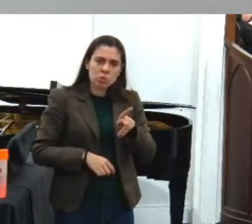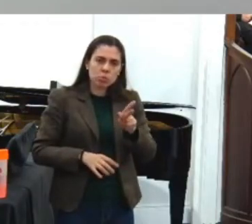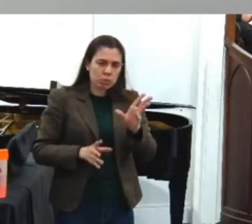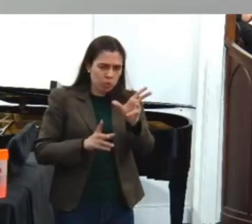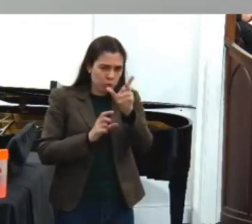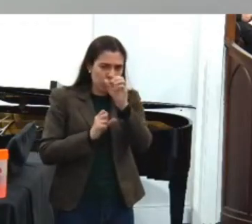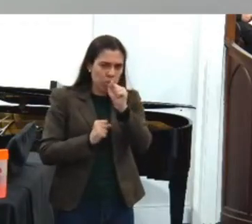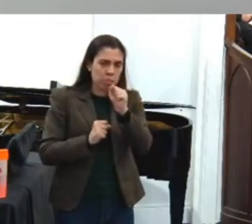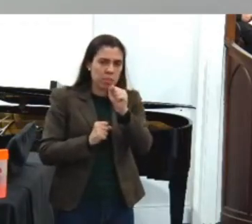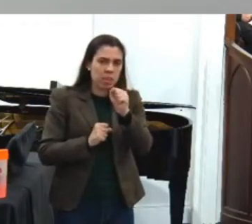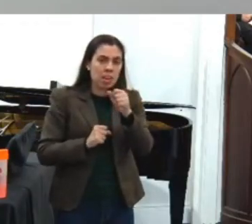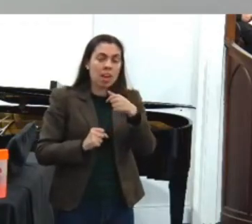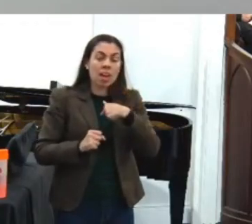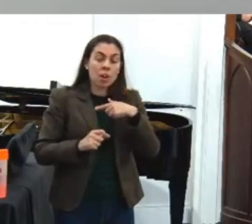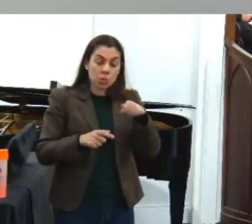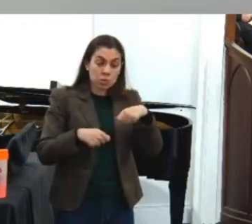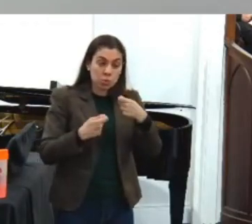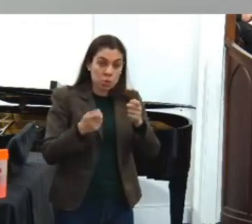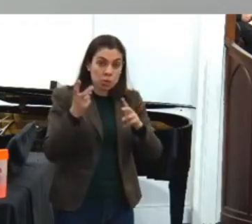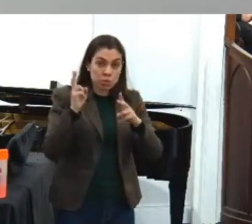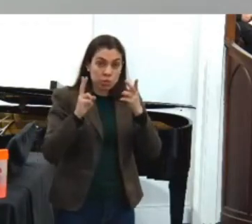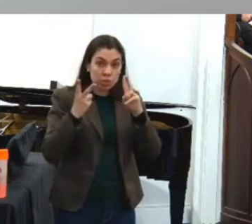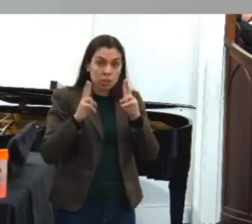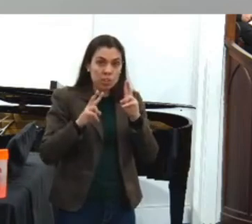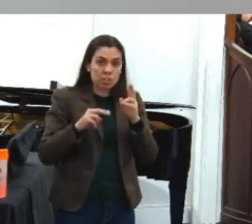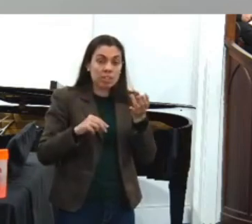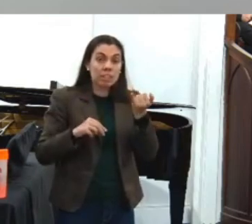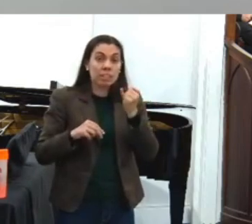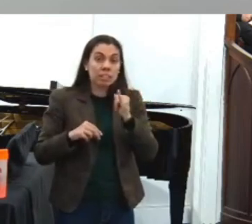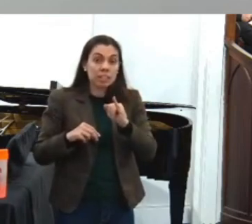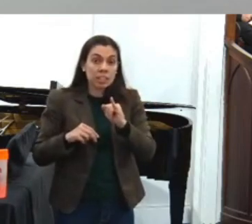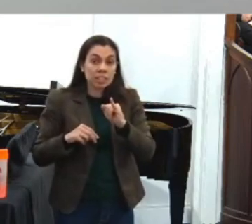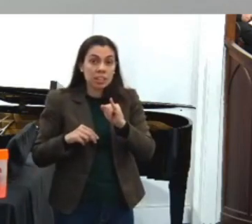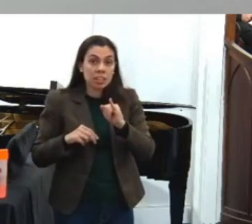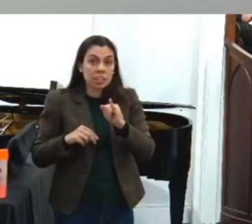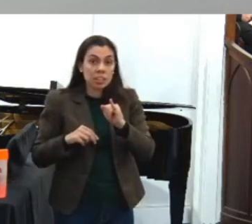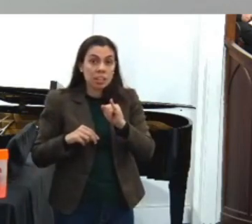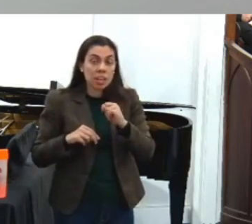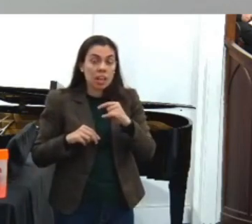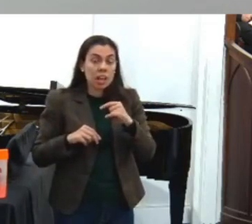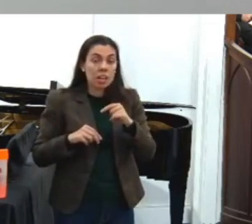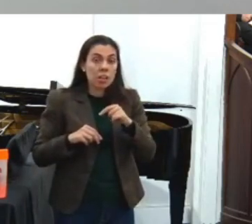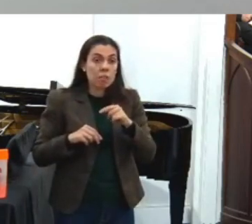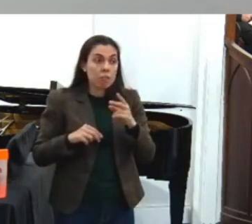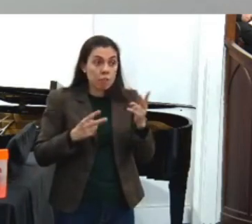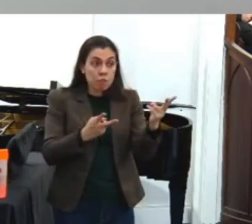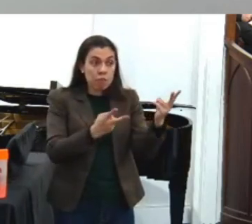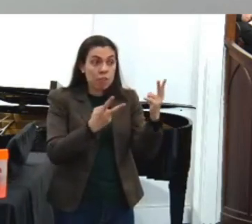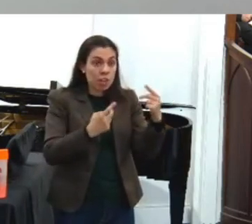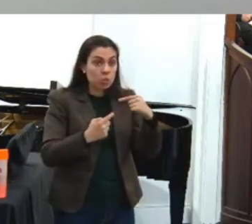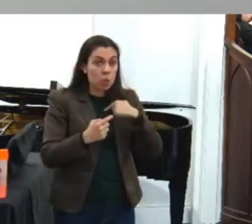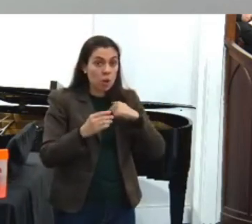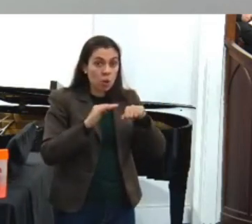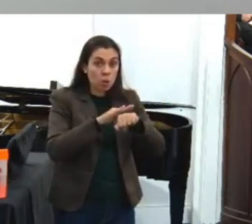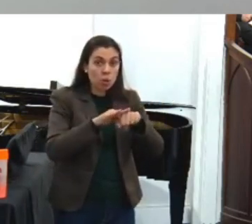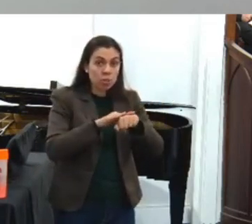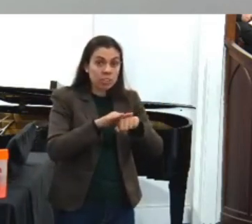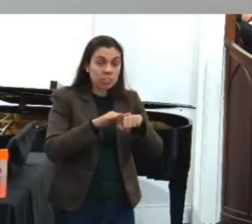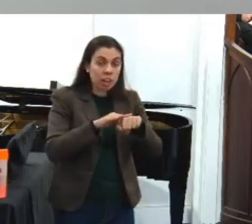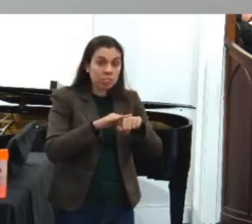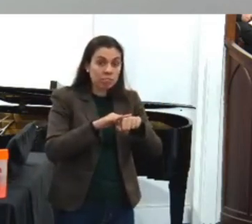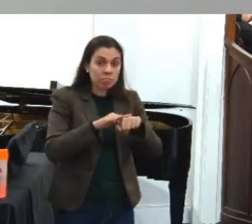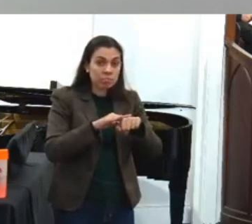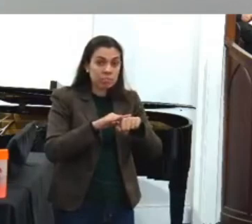Quem tem ouvidos, ouça as palavras que o Espírito diz